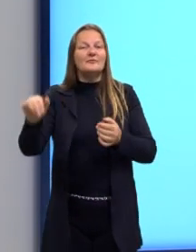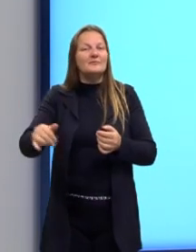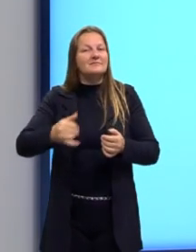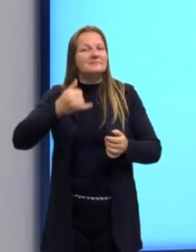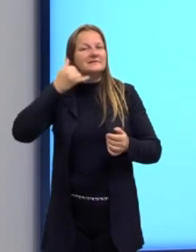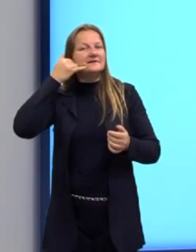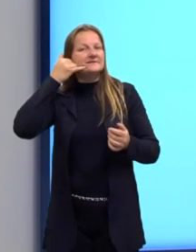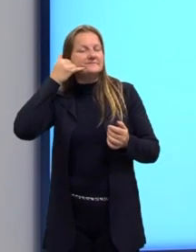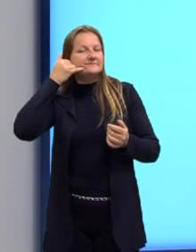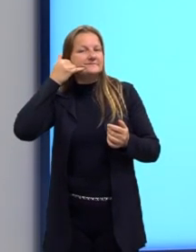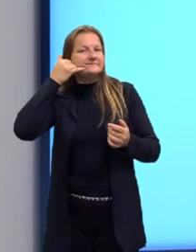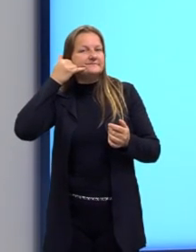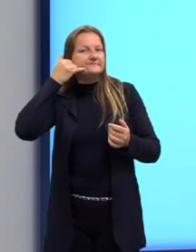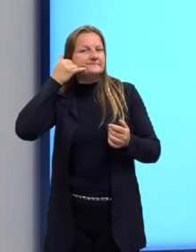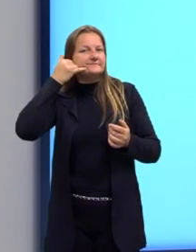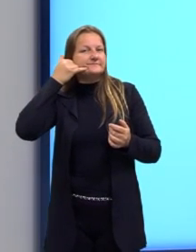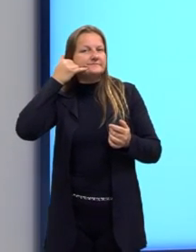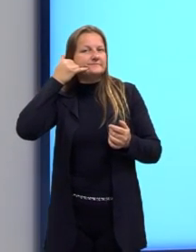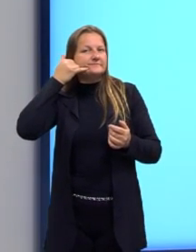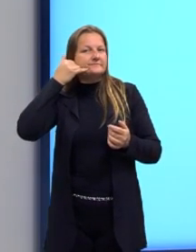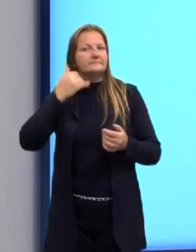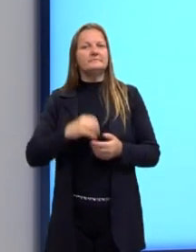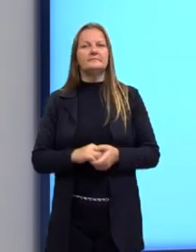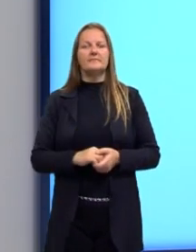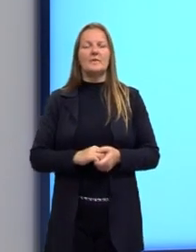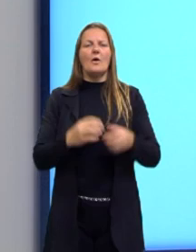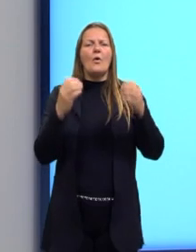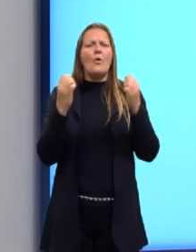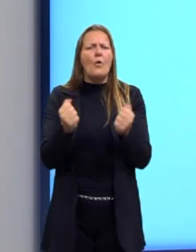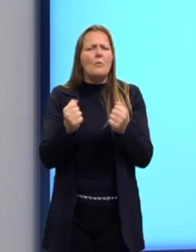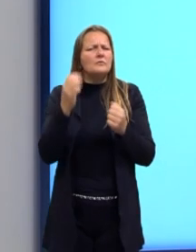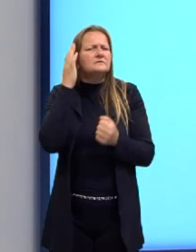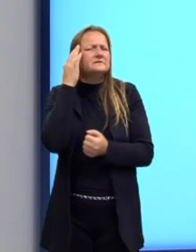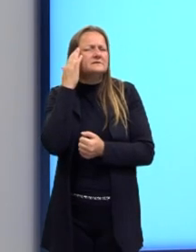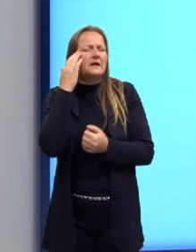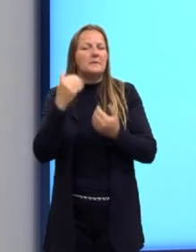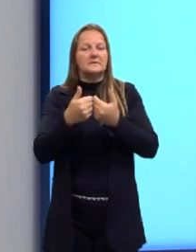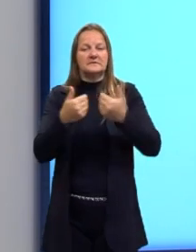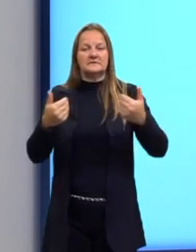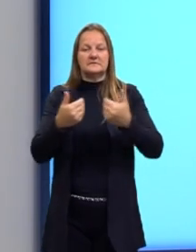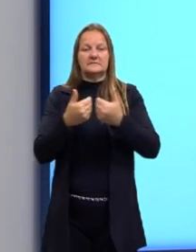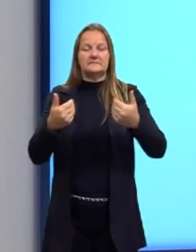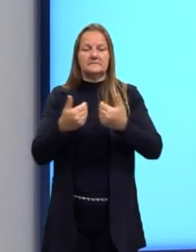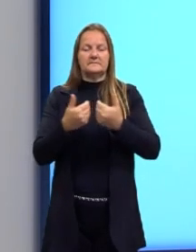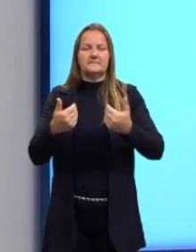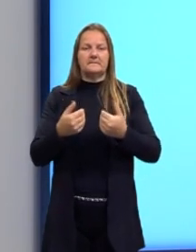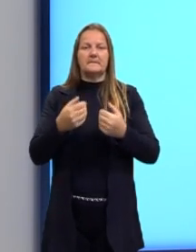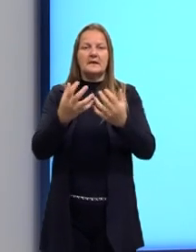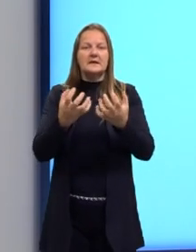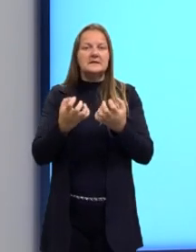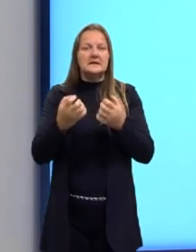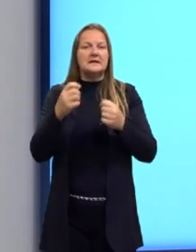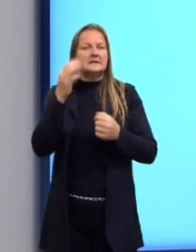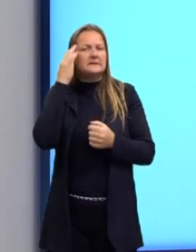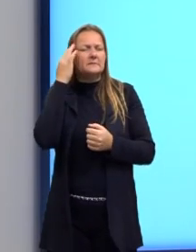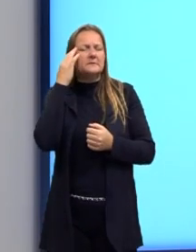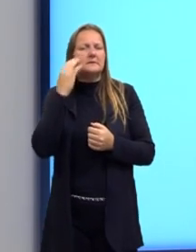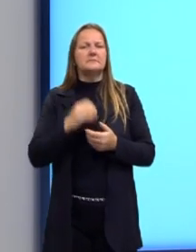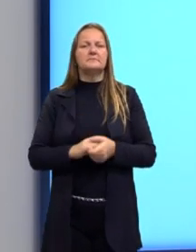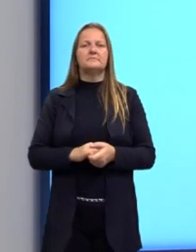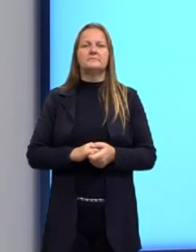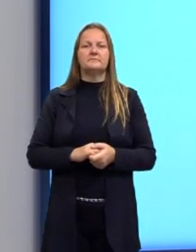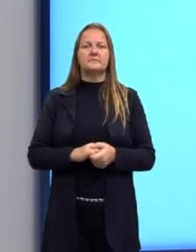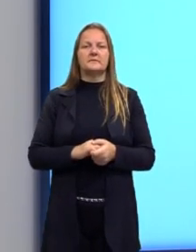tá E aí o que que eu posso entender que ele é separado sempre que eu quiser entender se o meu